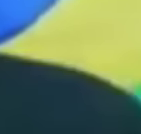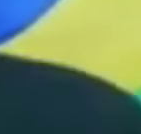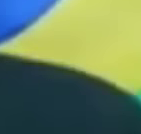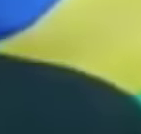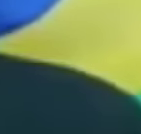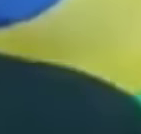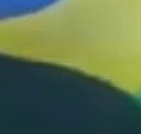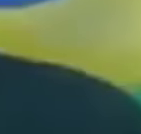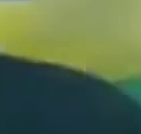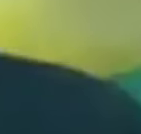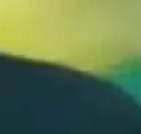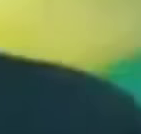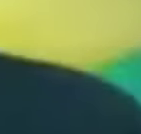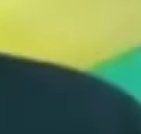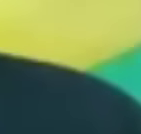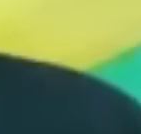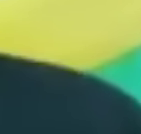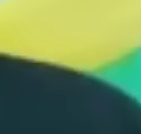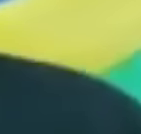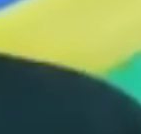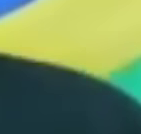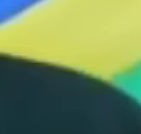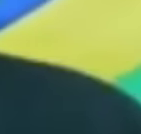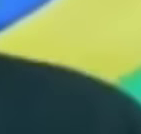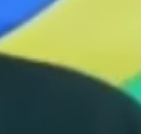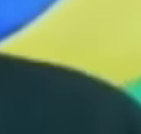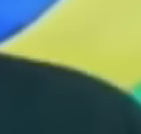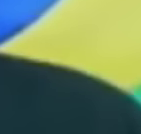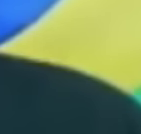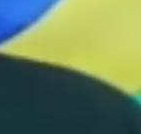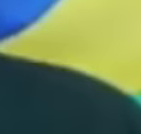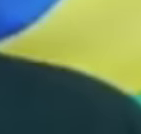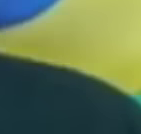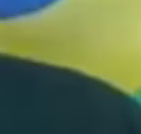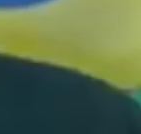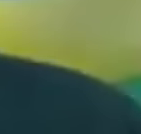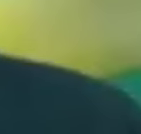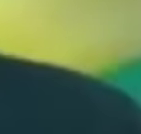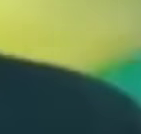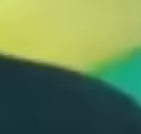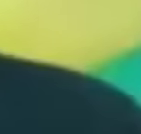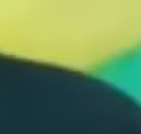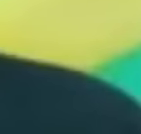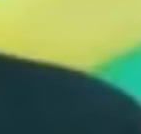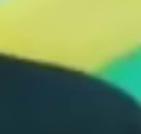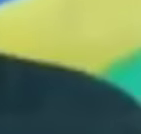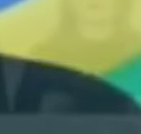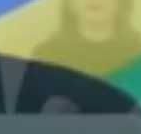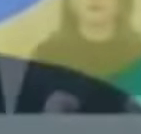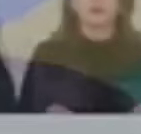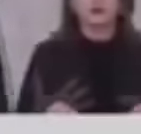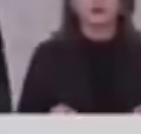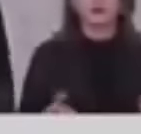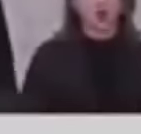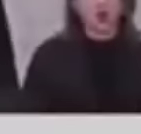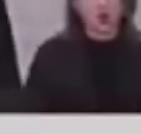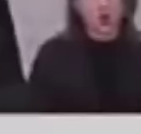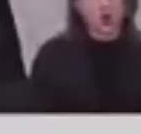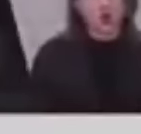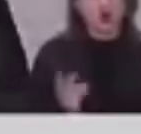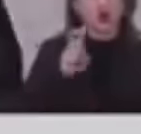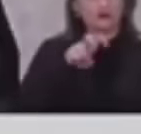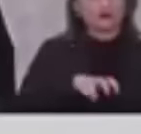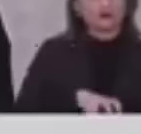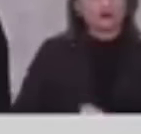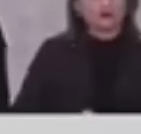esquero vem o toffoli e peida em Cima da Merda feita vamos rodar os vos pela manhã